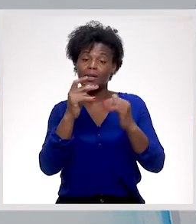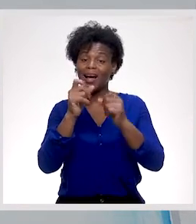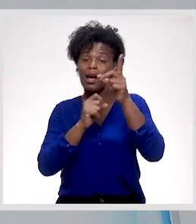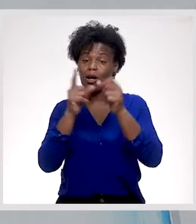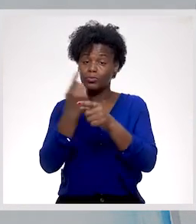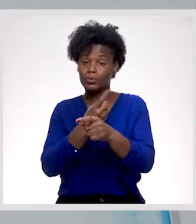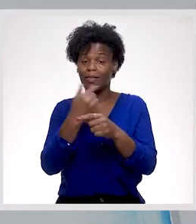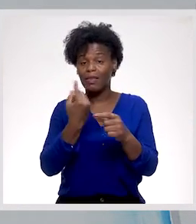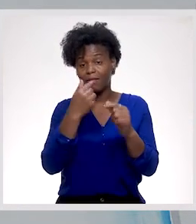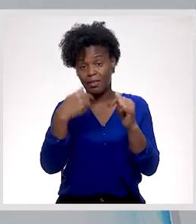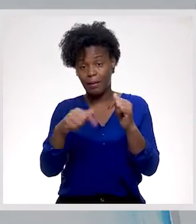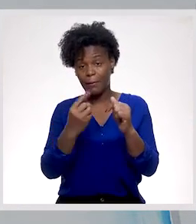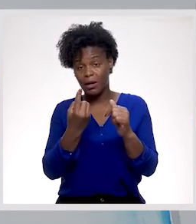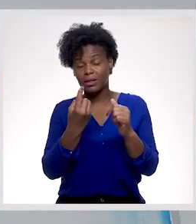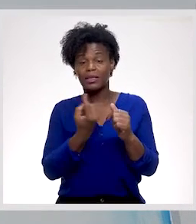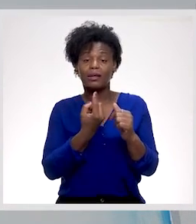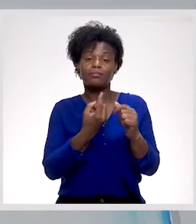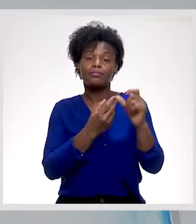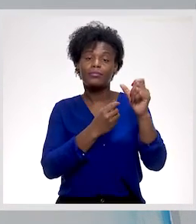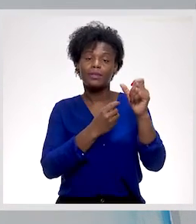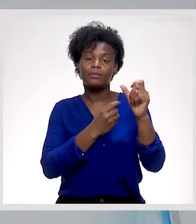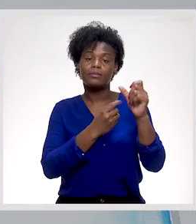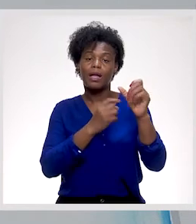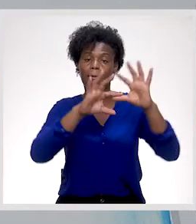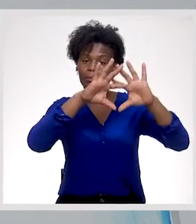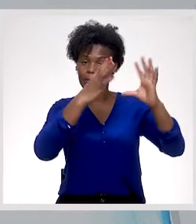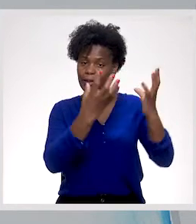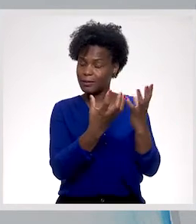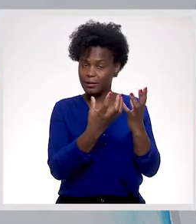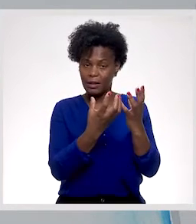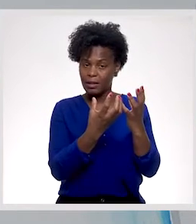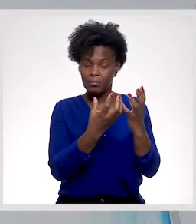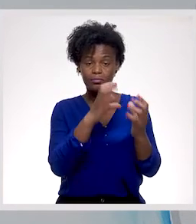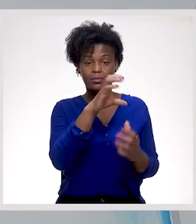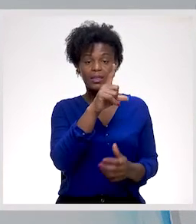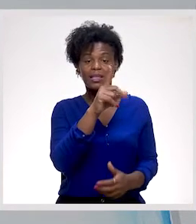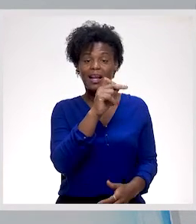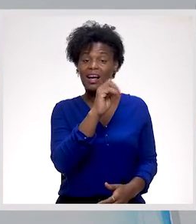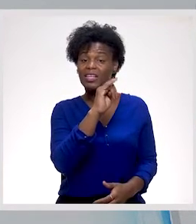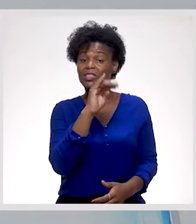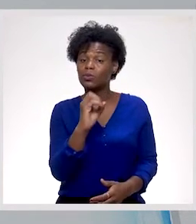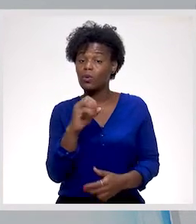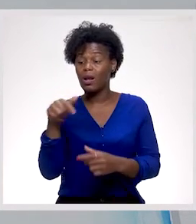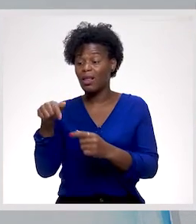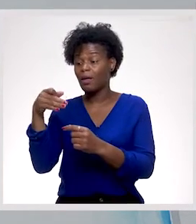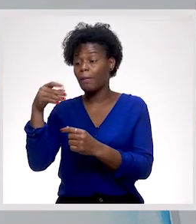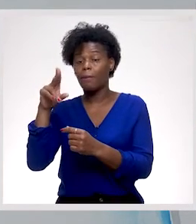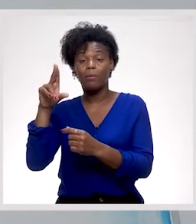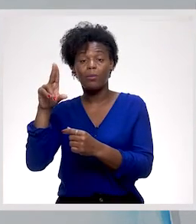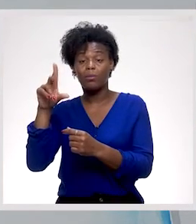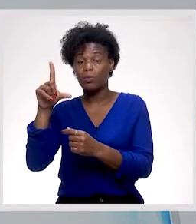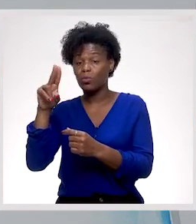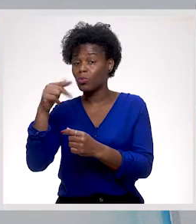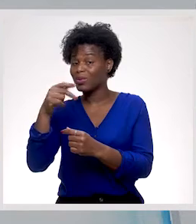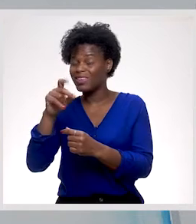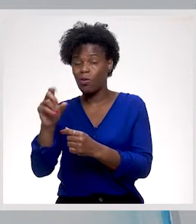ser considerado planeta clássico. O Plutão não tinha uma dessas características, foi rebaixado